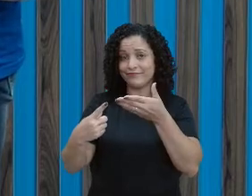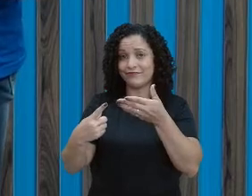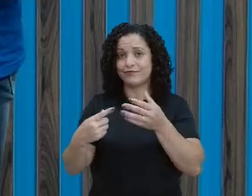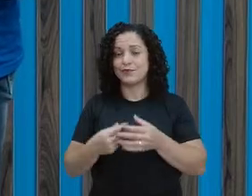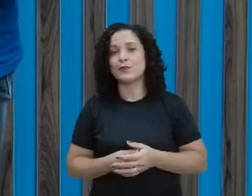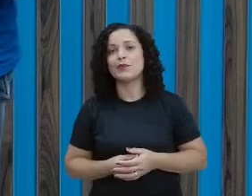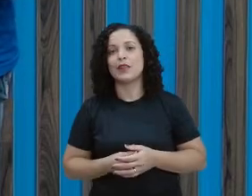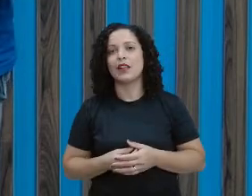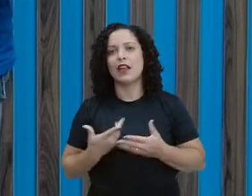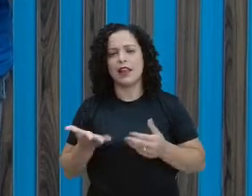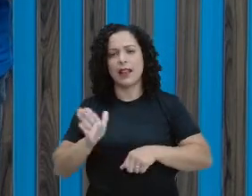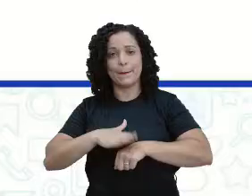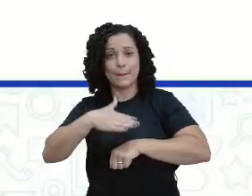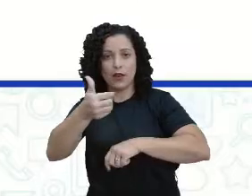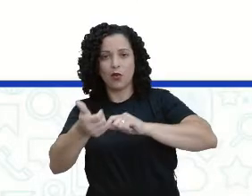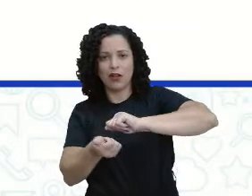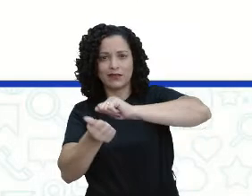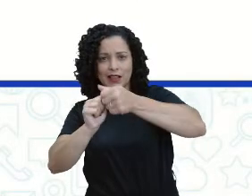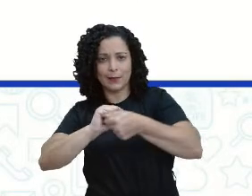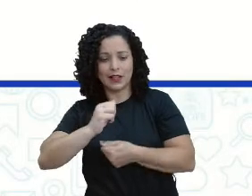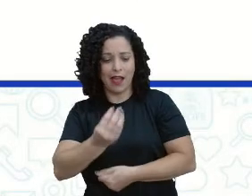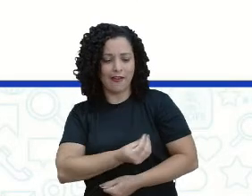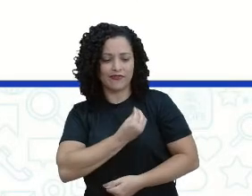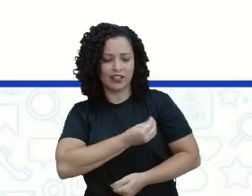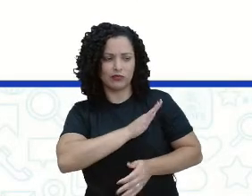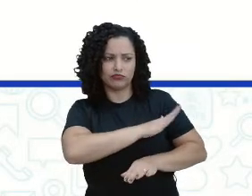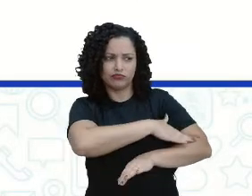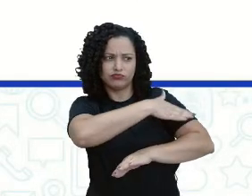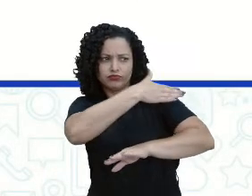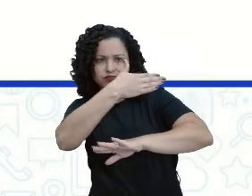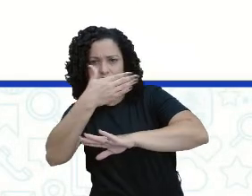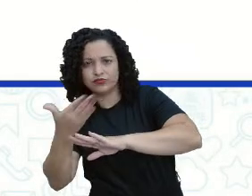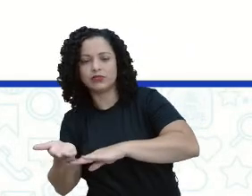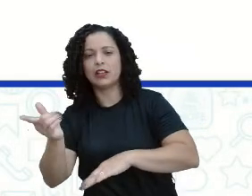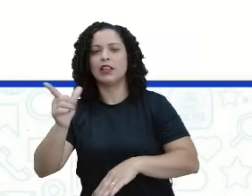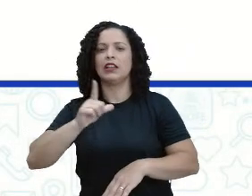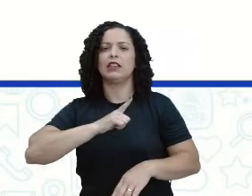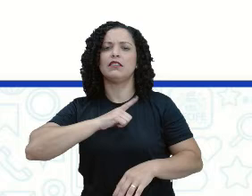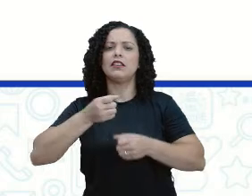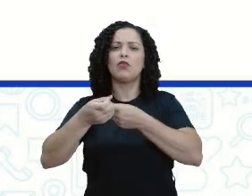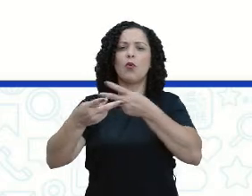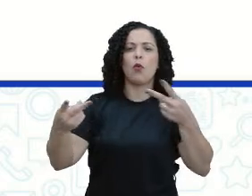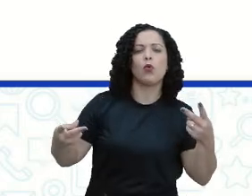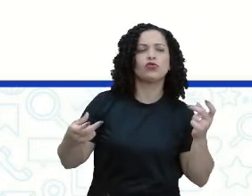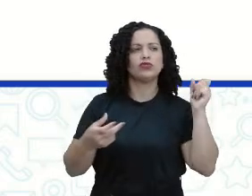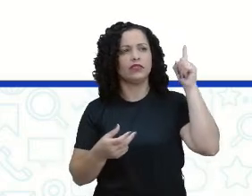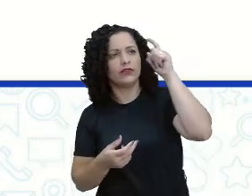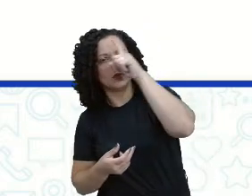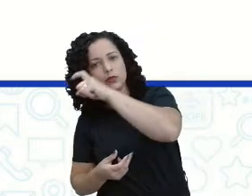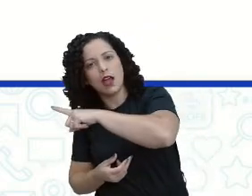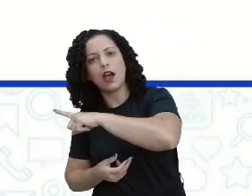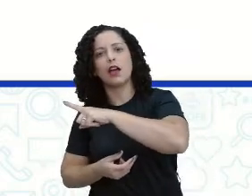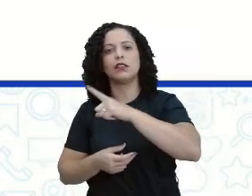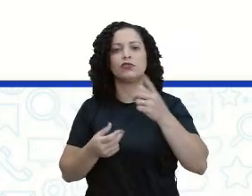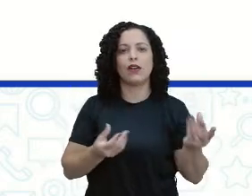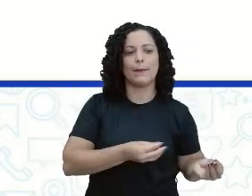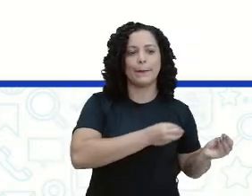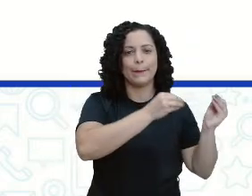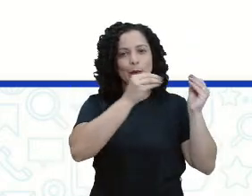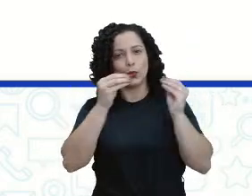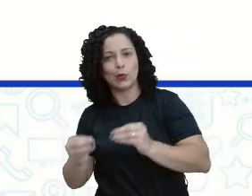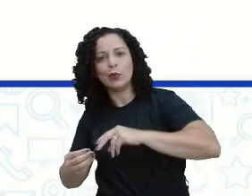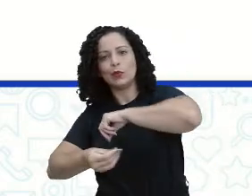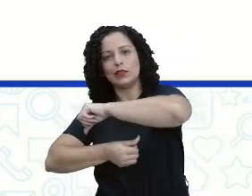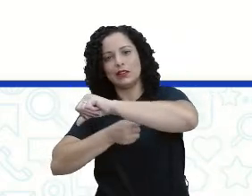torna-se melhor adaptado ao longo da vida. À medida que vão aparecendo aí algumas dificuldades, a gente vai conseguir ver